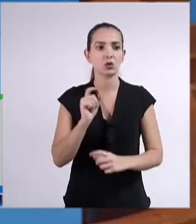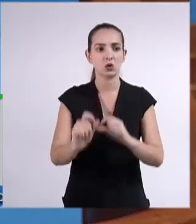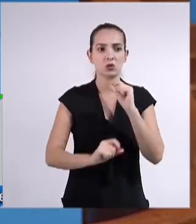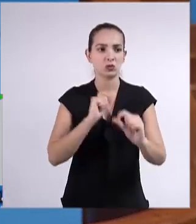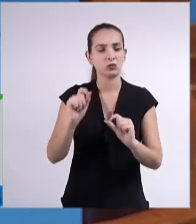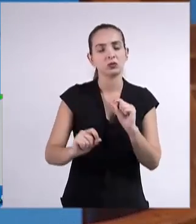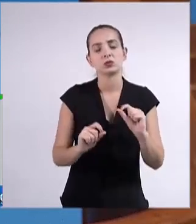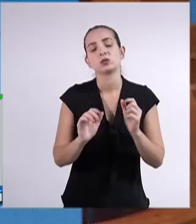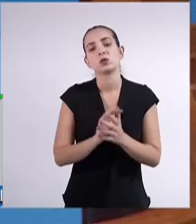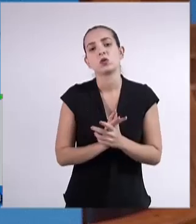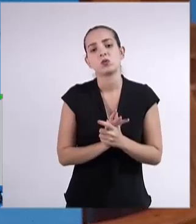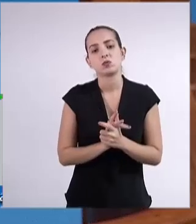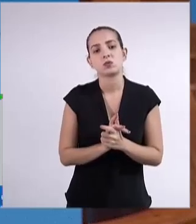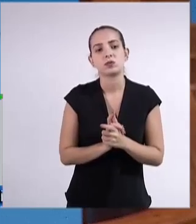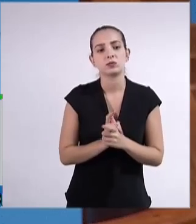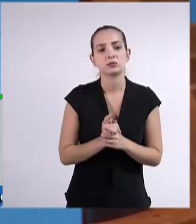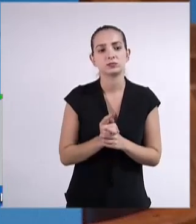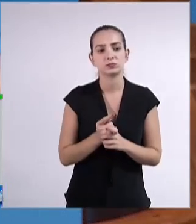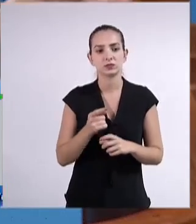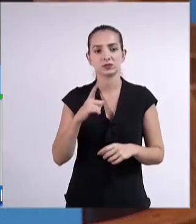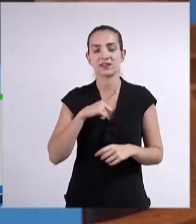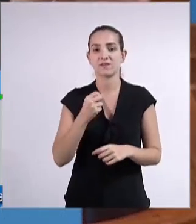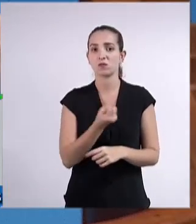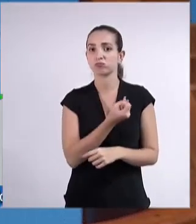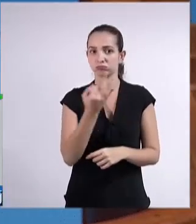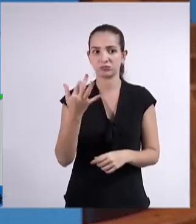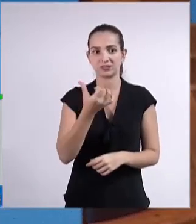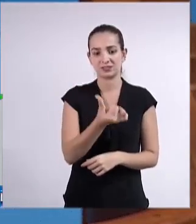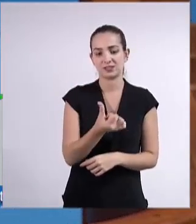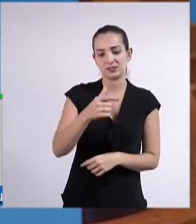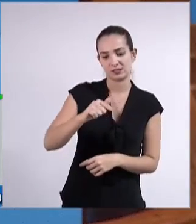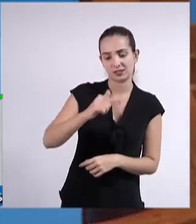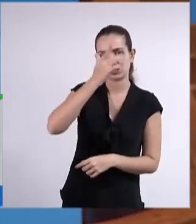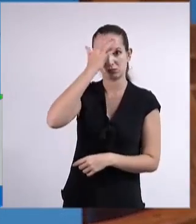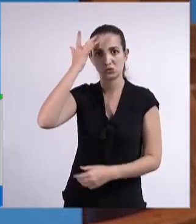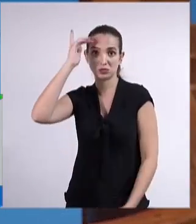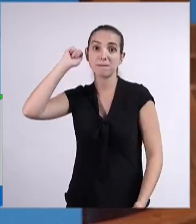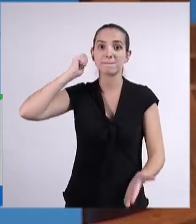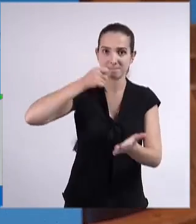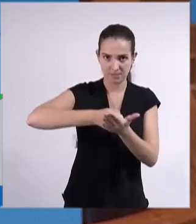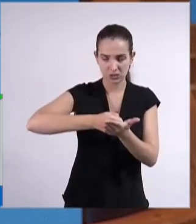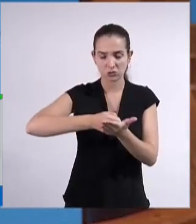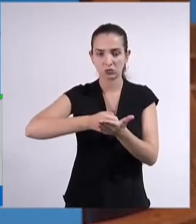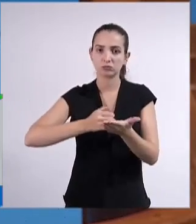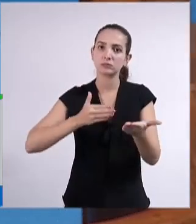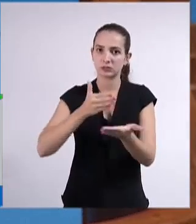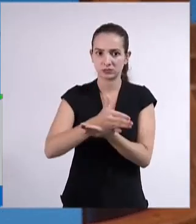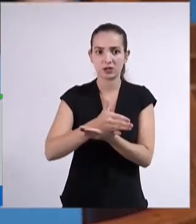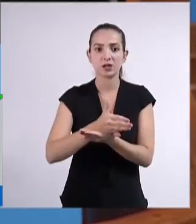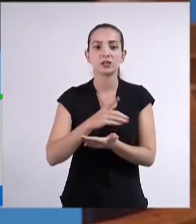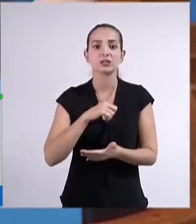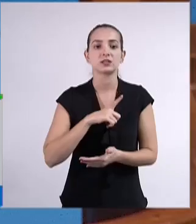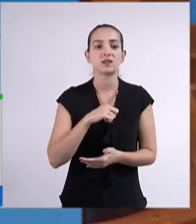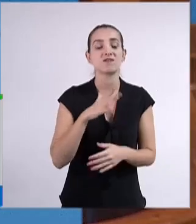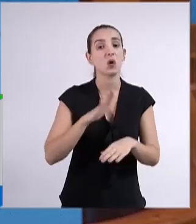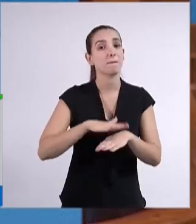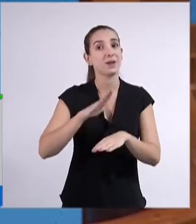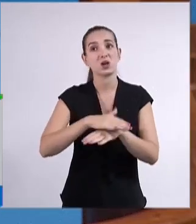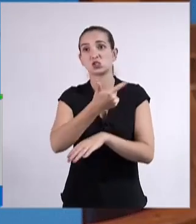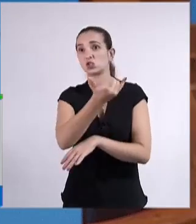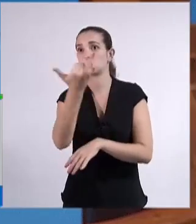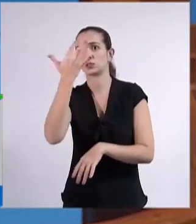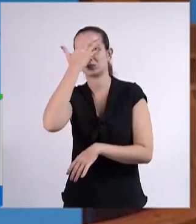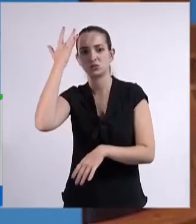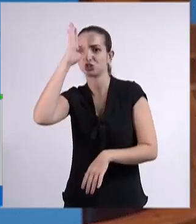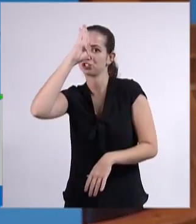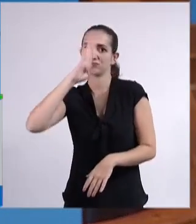público, 177 pagantes e 100 e poucos que entraram na faixa. Até porque justifica,